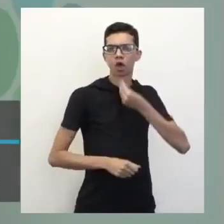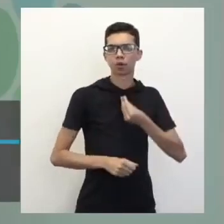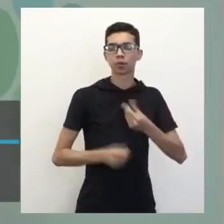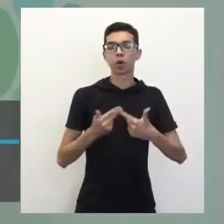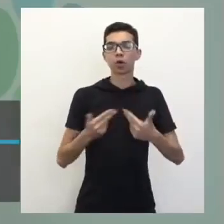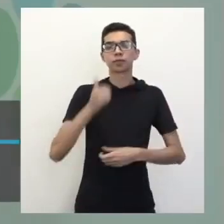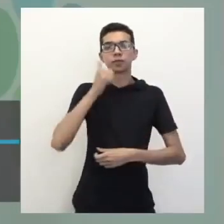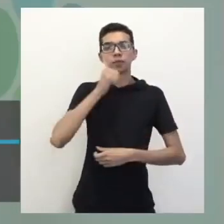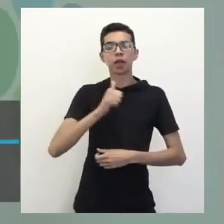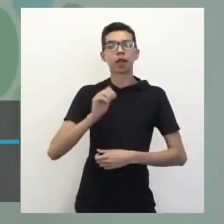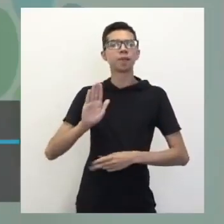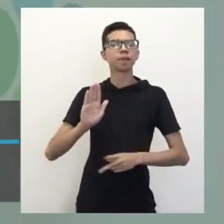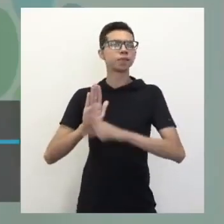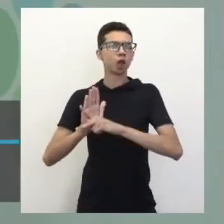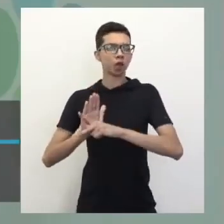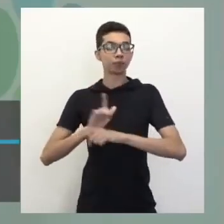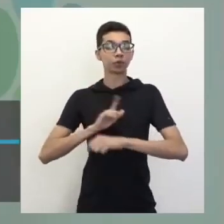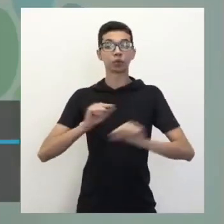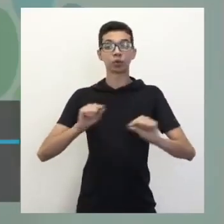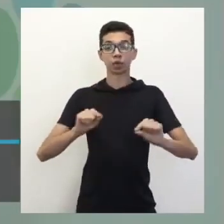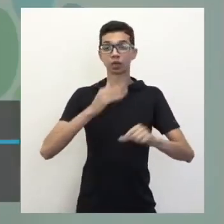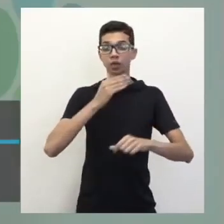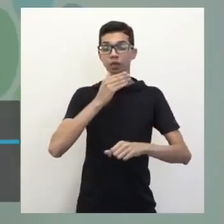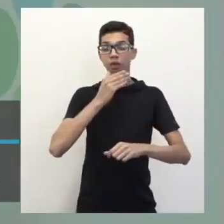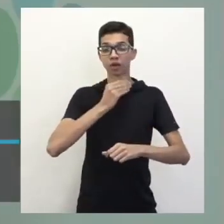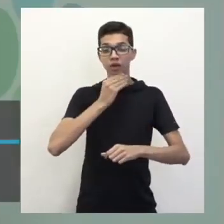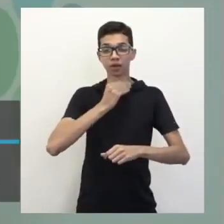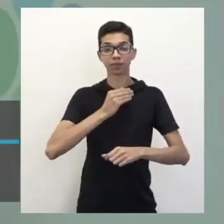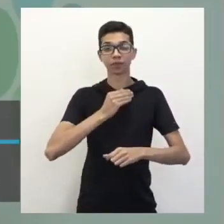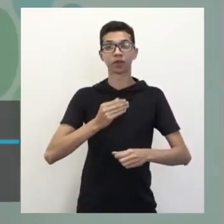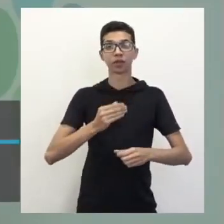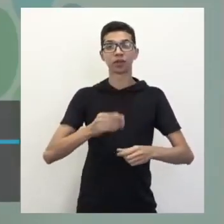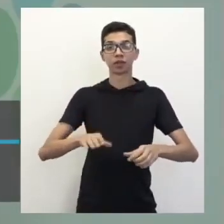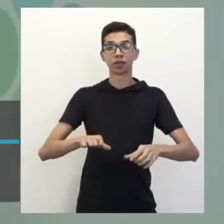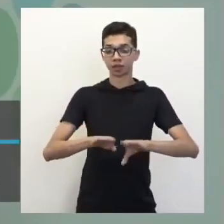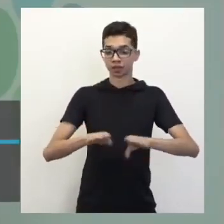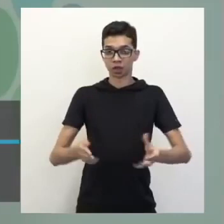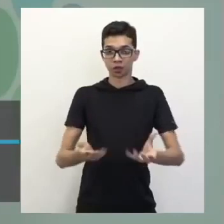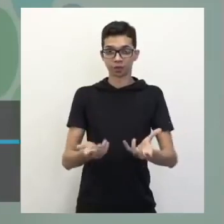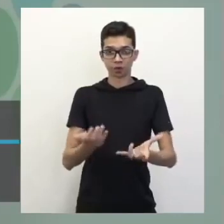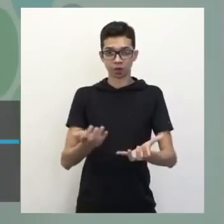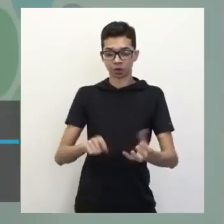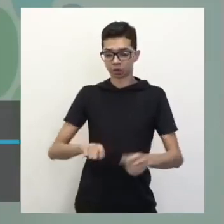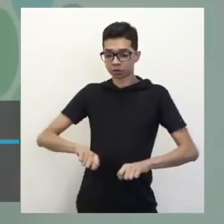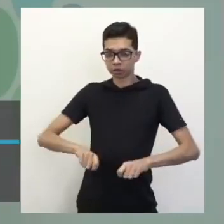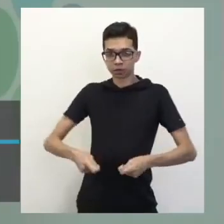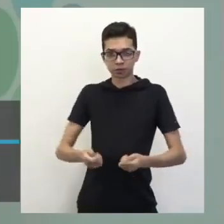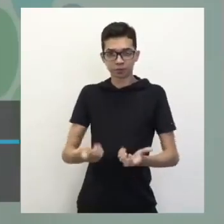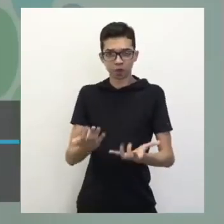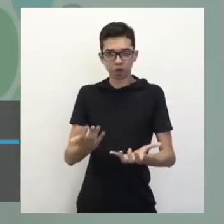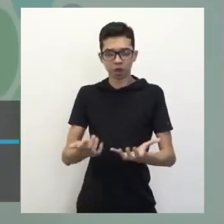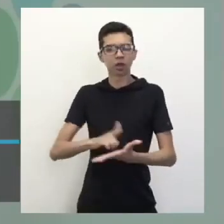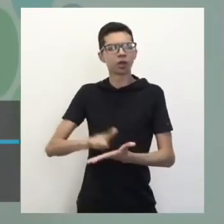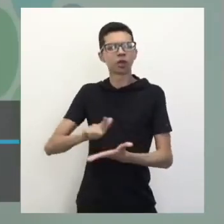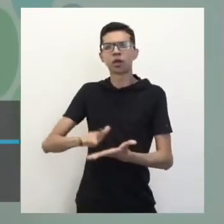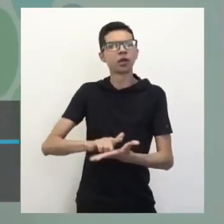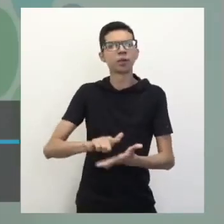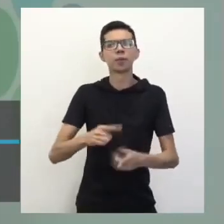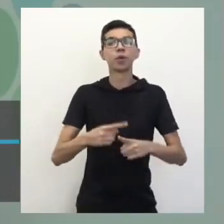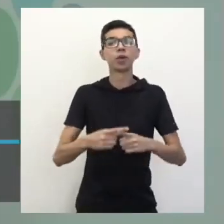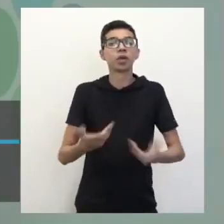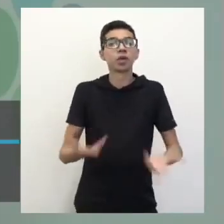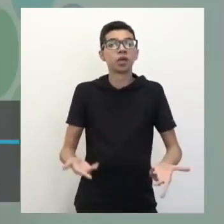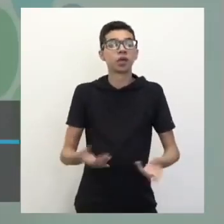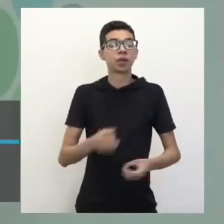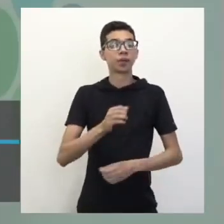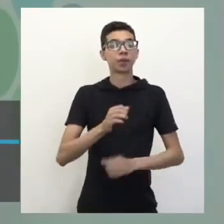fogão, como algum aluno apresentou agora há pouco, porque é estabelecido o que é função de um homem e o que é função de uma